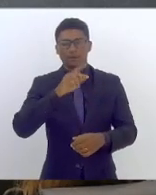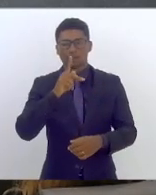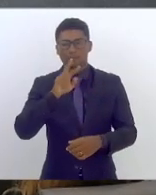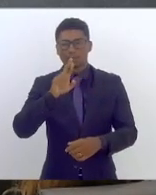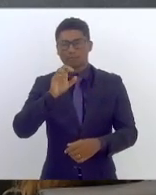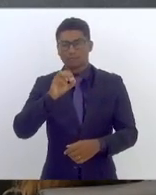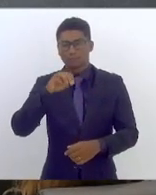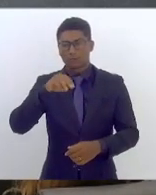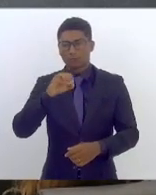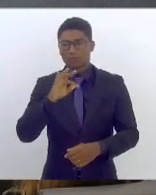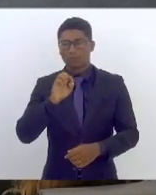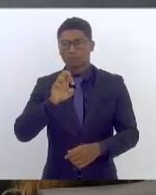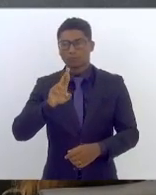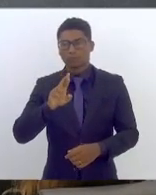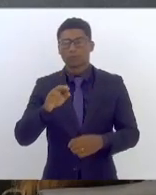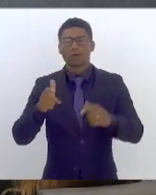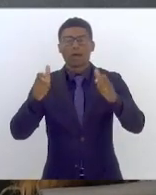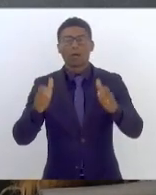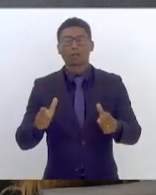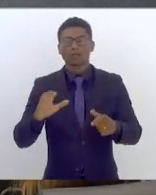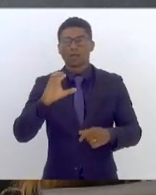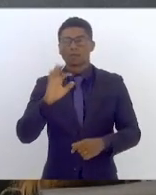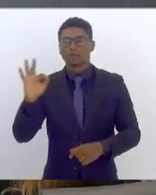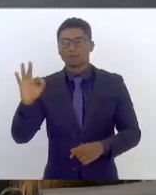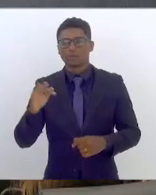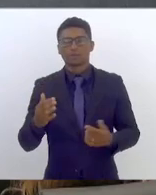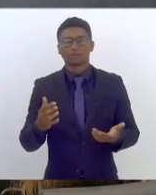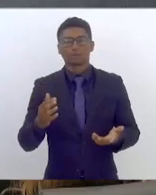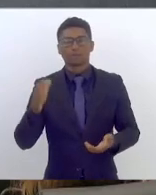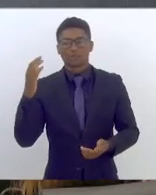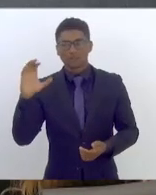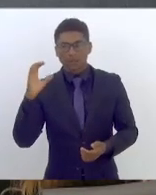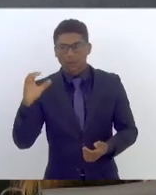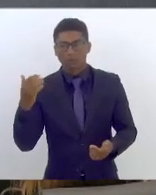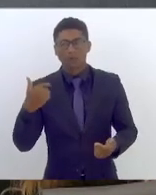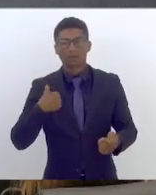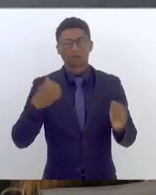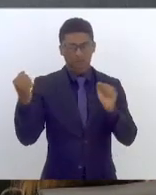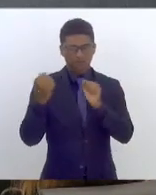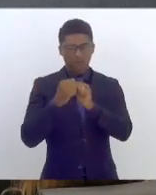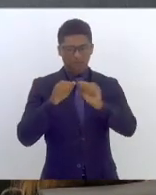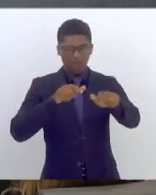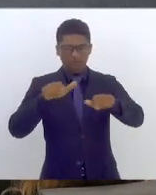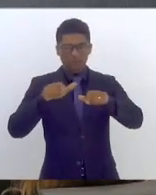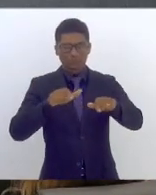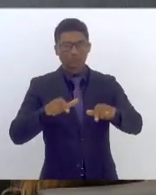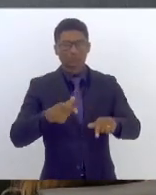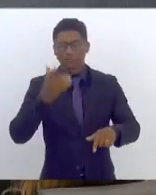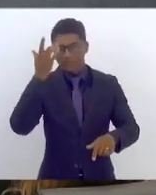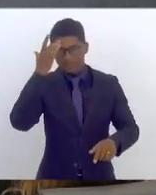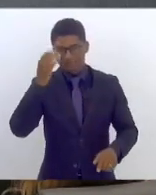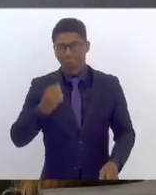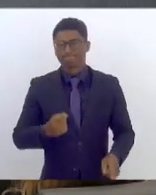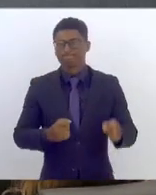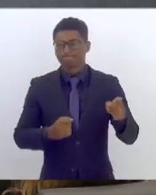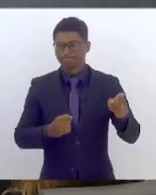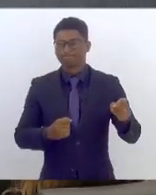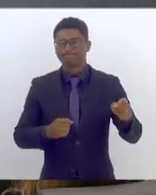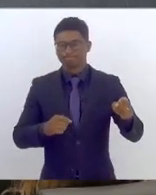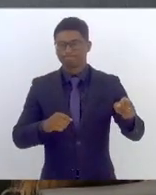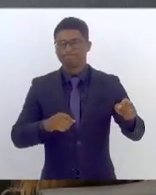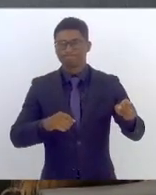Frio Niterói com quem eu tive oportunidade de trabalhar eu diria que é o ponto alto apesar